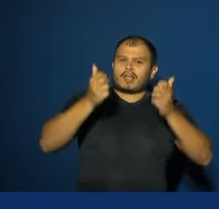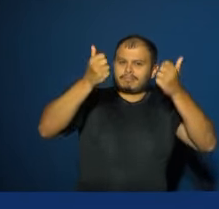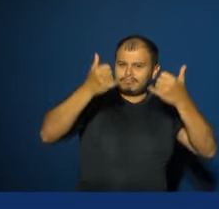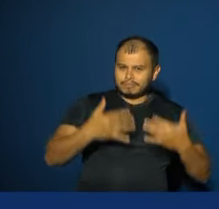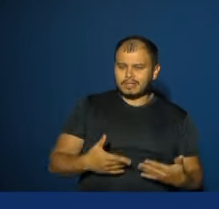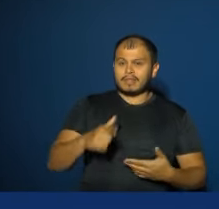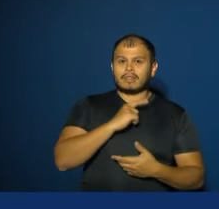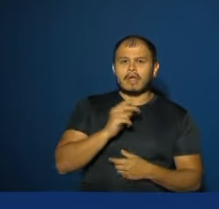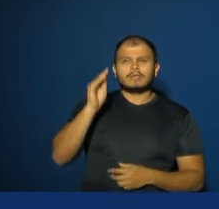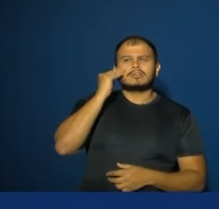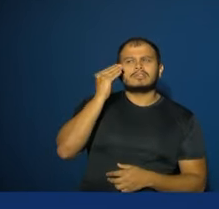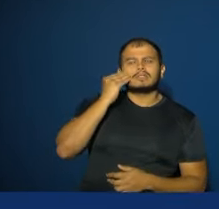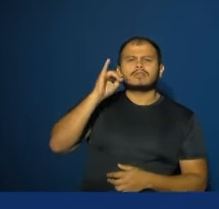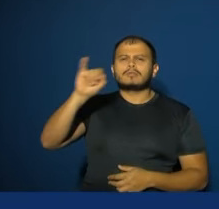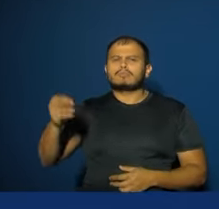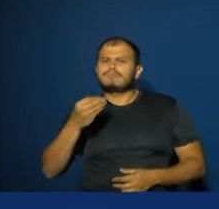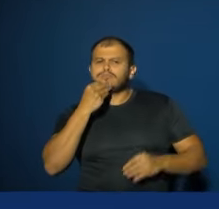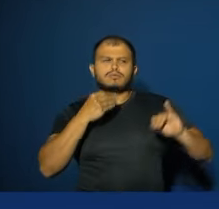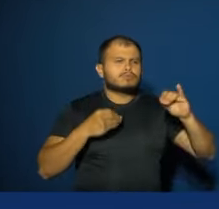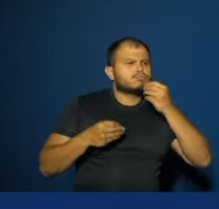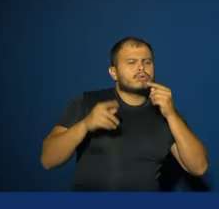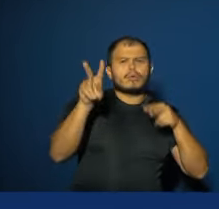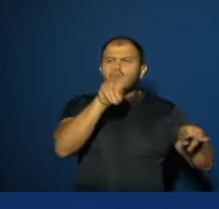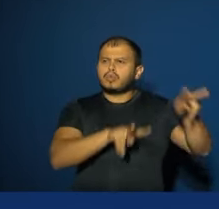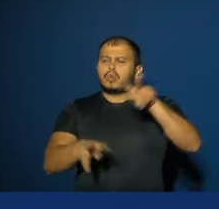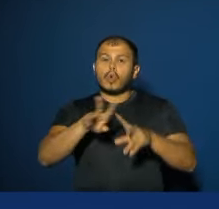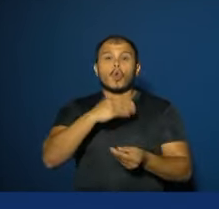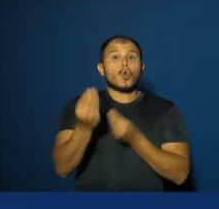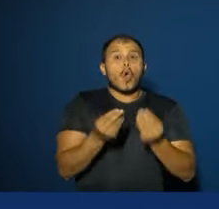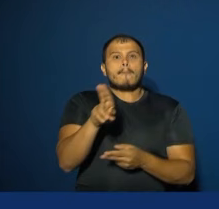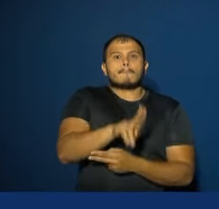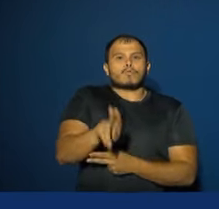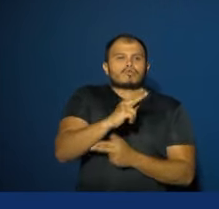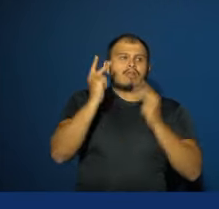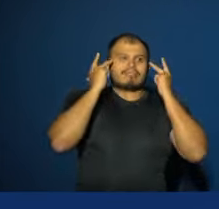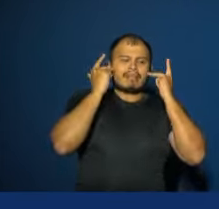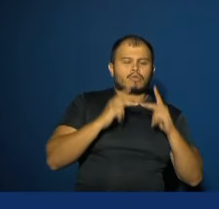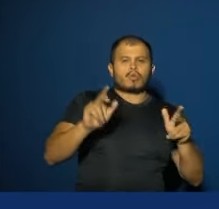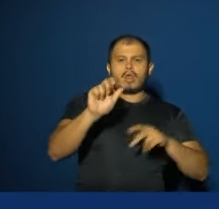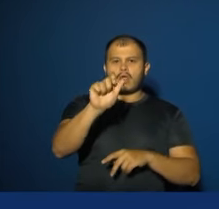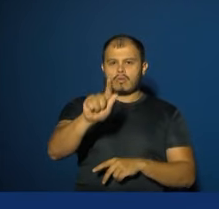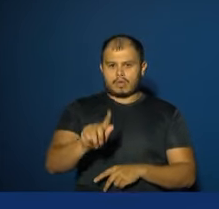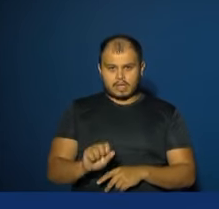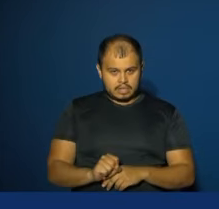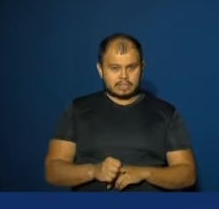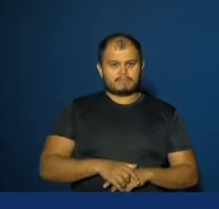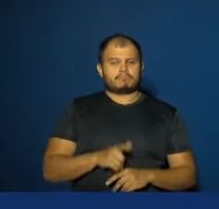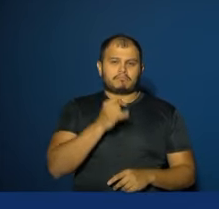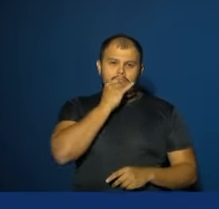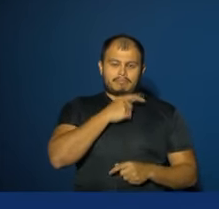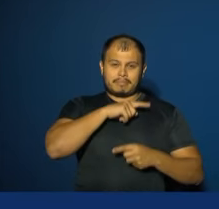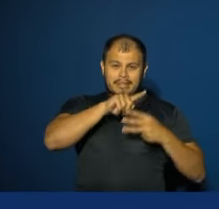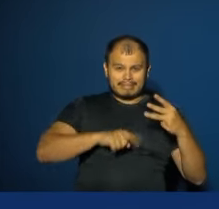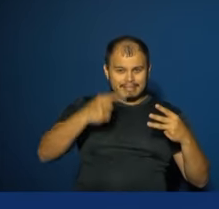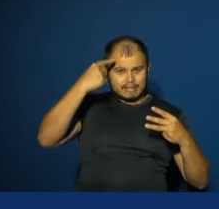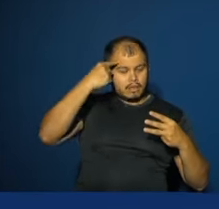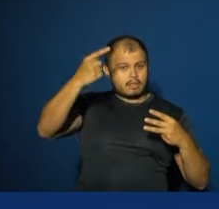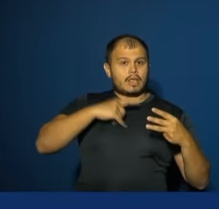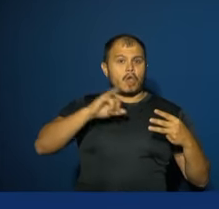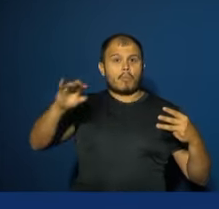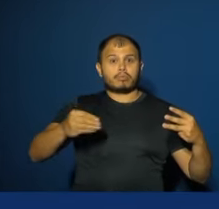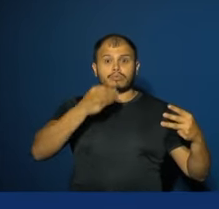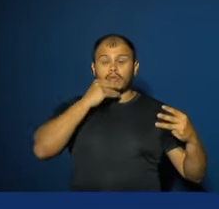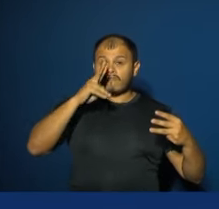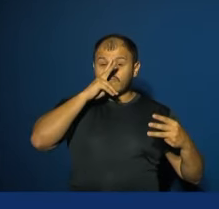outras oportunidades de uso do gás natural. E aqui eu elenco três delas, que são oportunidades grandes,